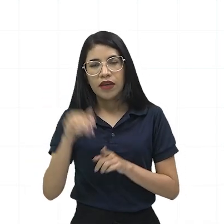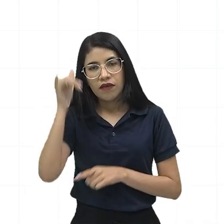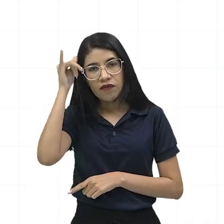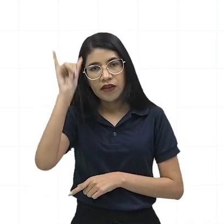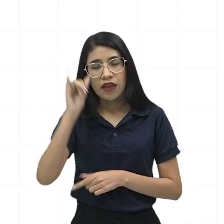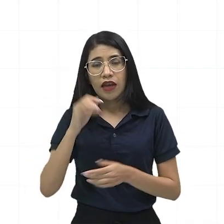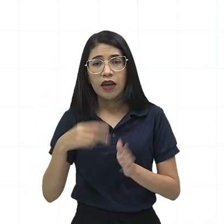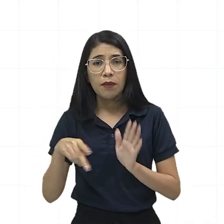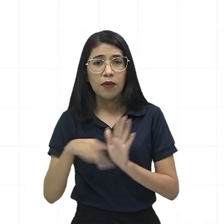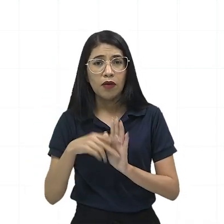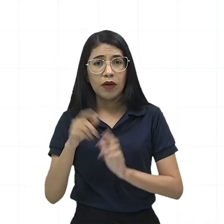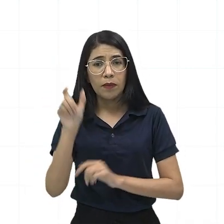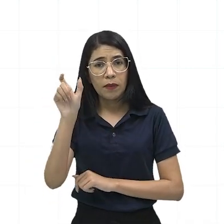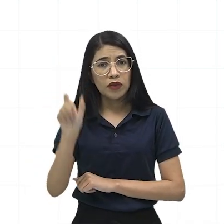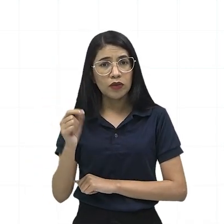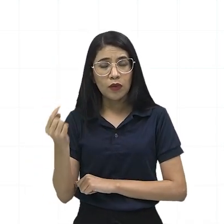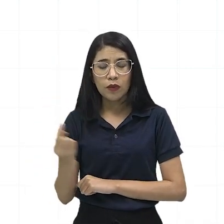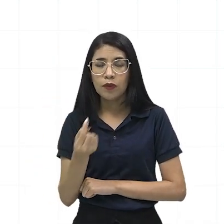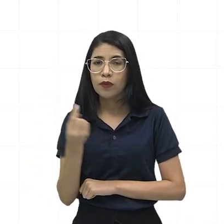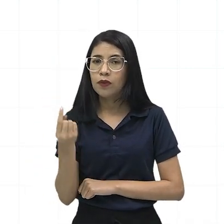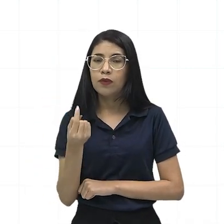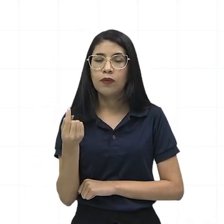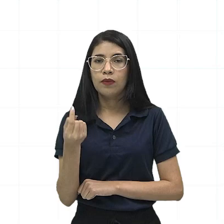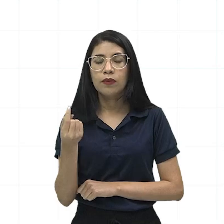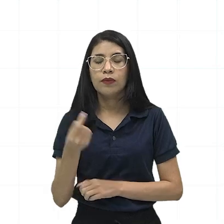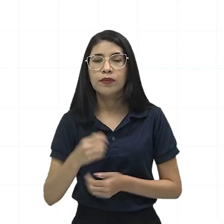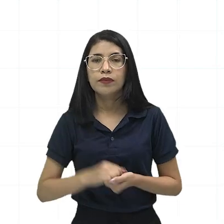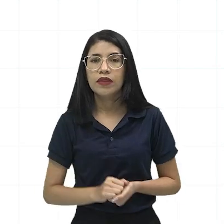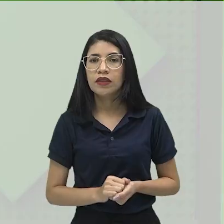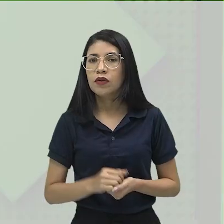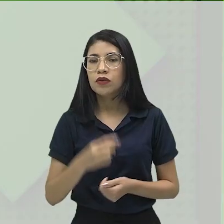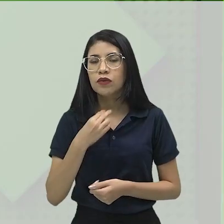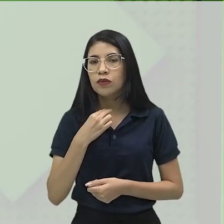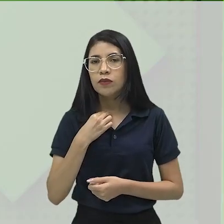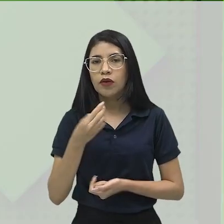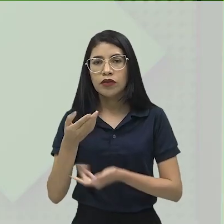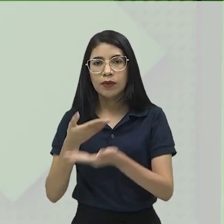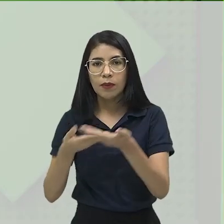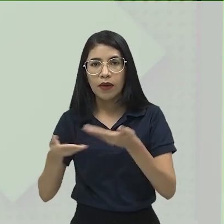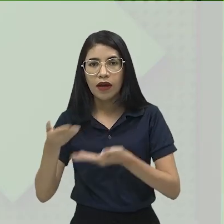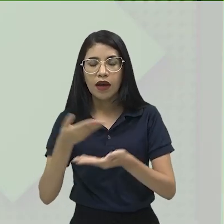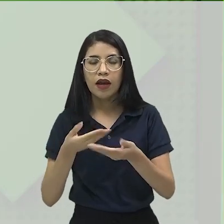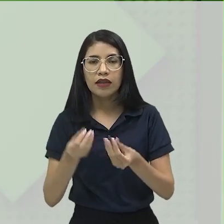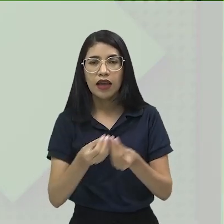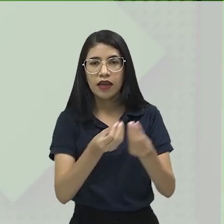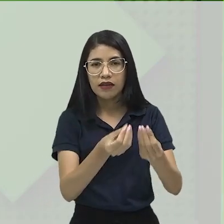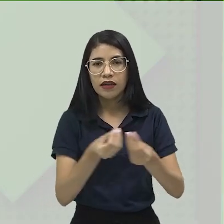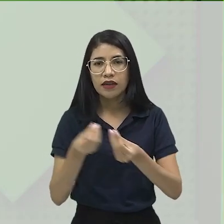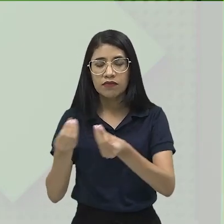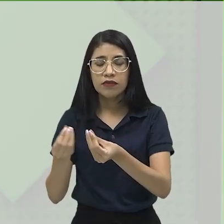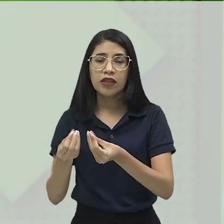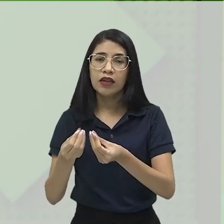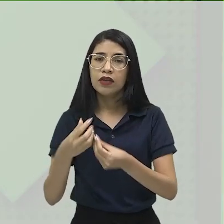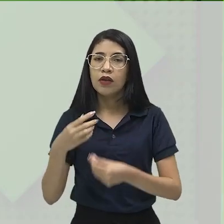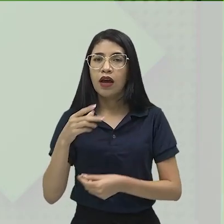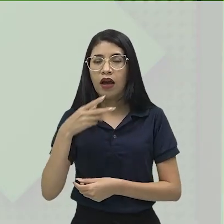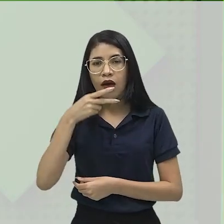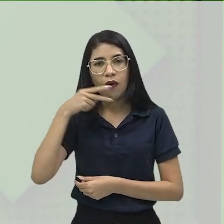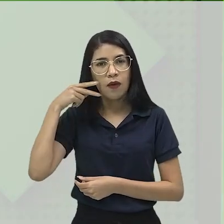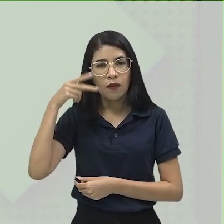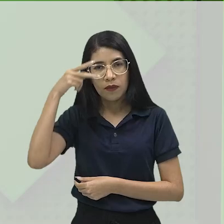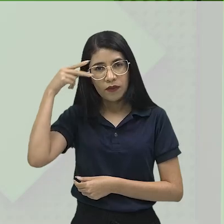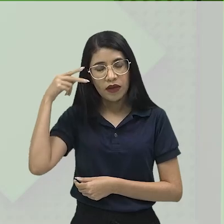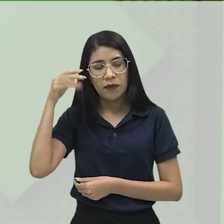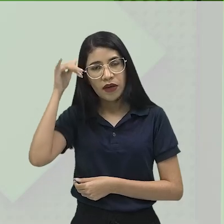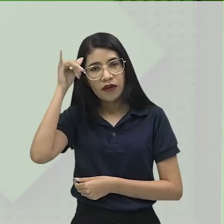diz, é só para uma pessoa usar, né? Então a gente não deve compartilhar as nossas roupas íntimas com outras pessoas, né,